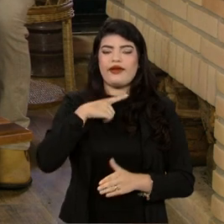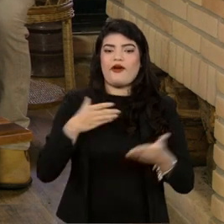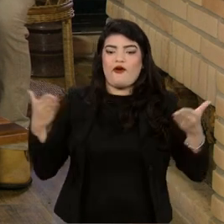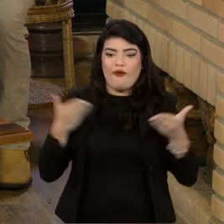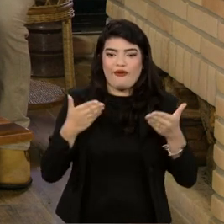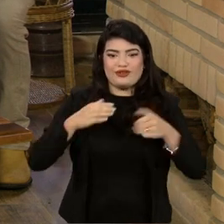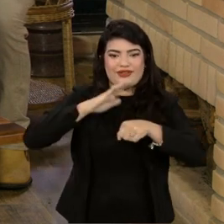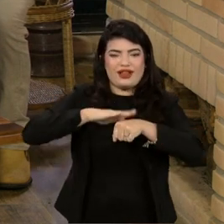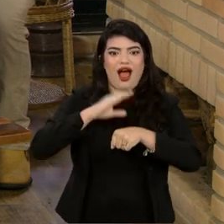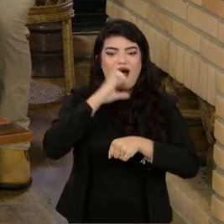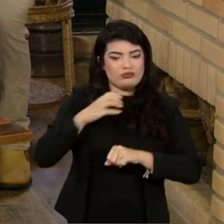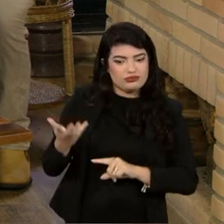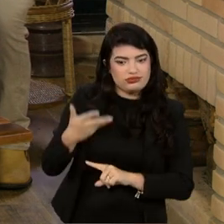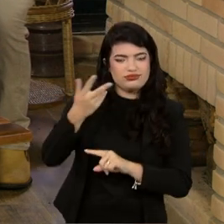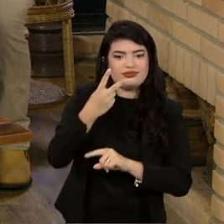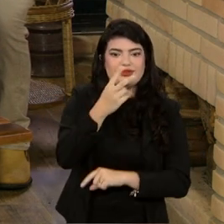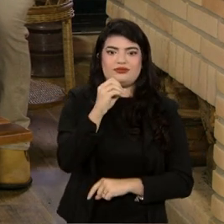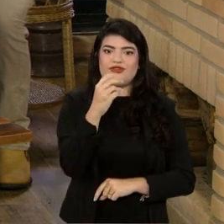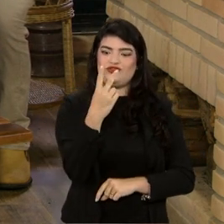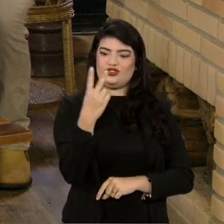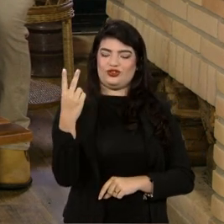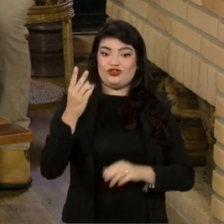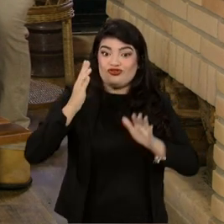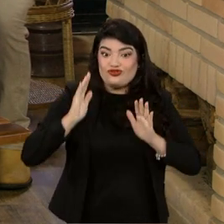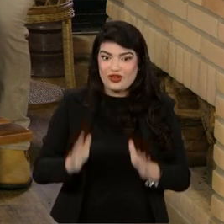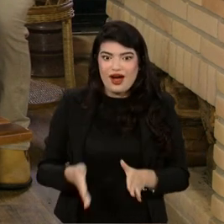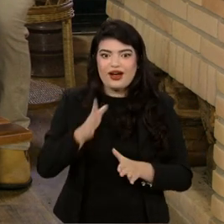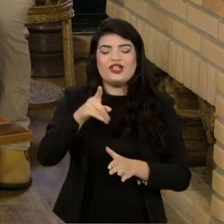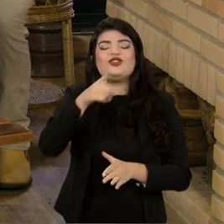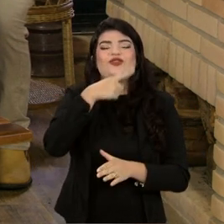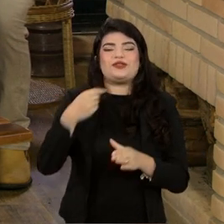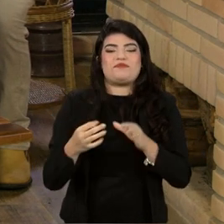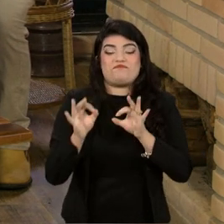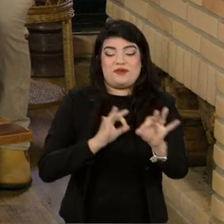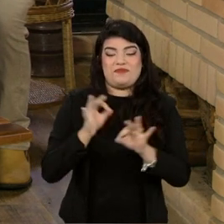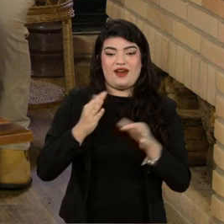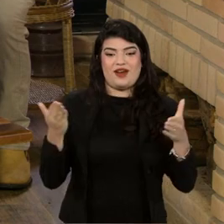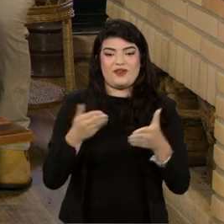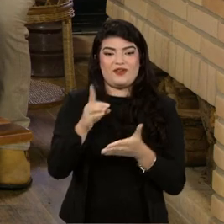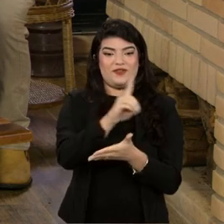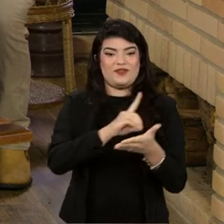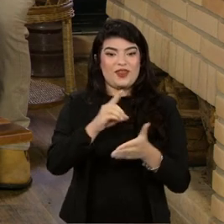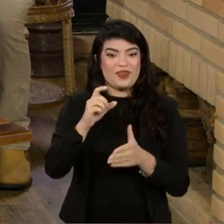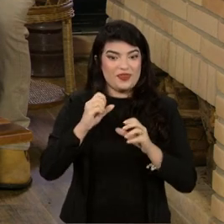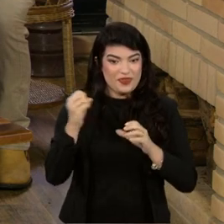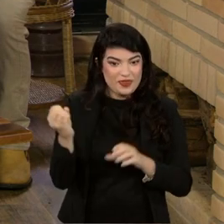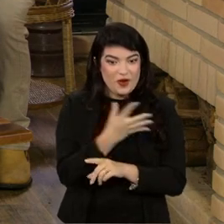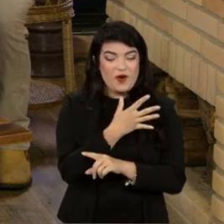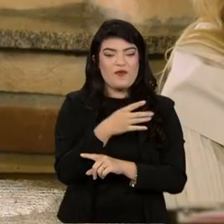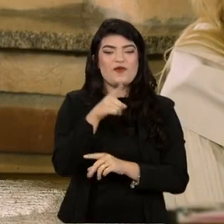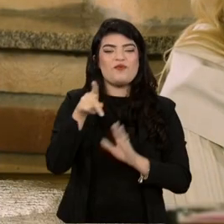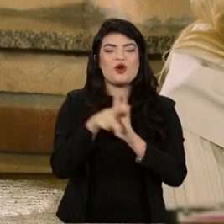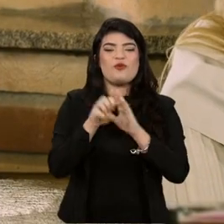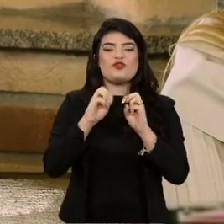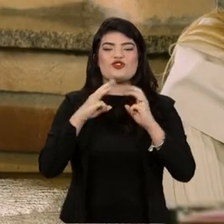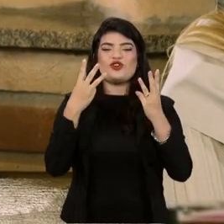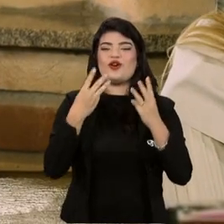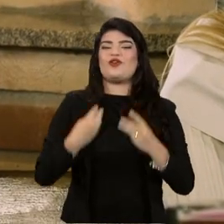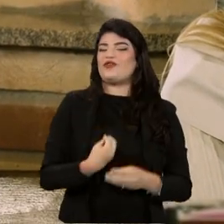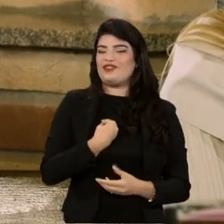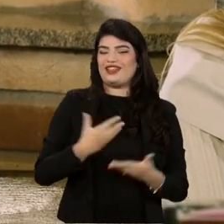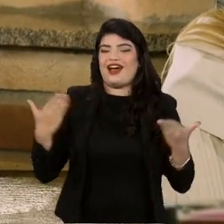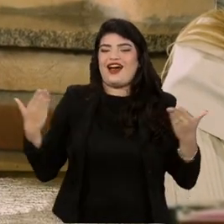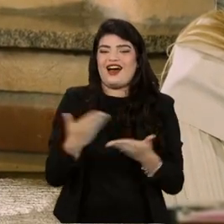passa rápido, e agora a gente tá preparando um DVD novo, que é praticamente a fotografia do show atual. É o show